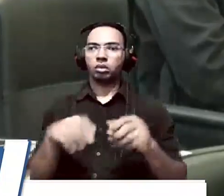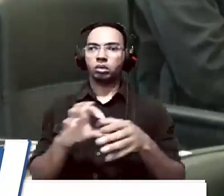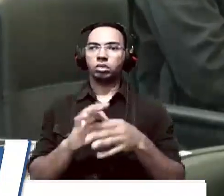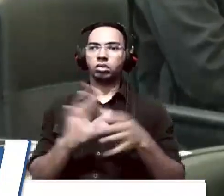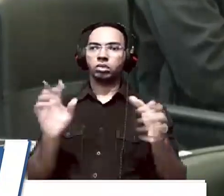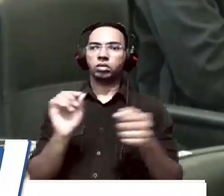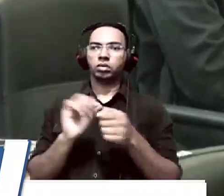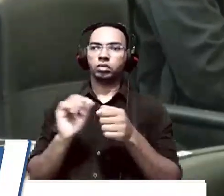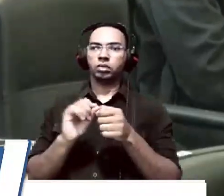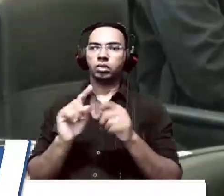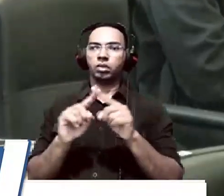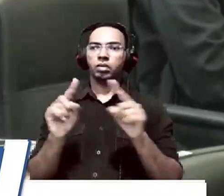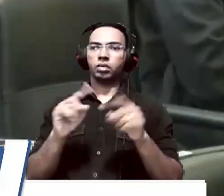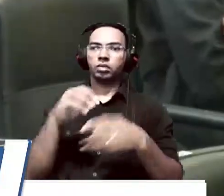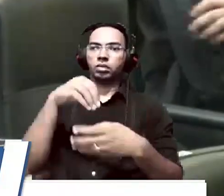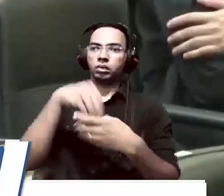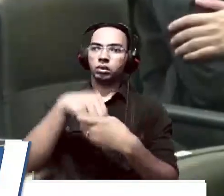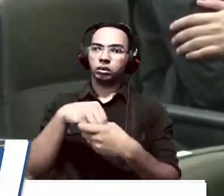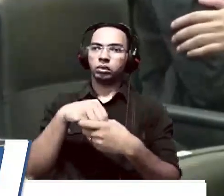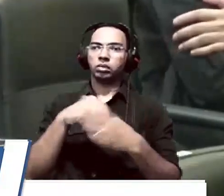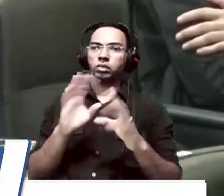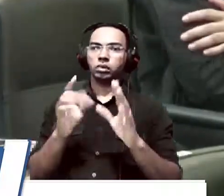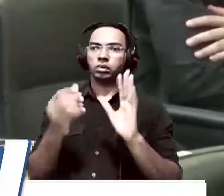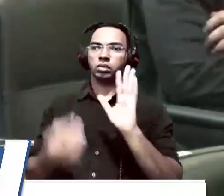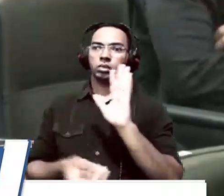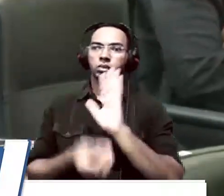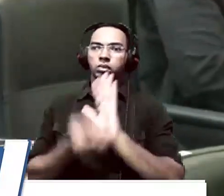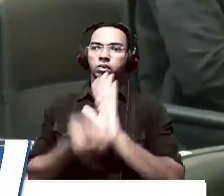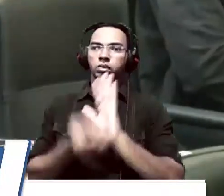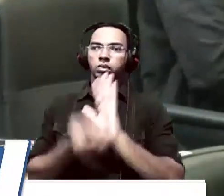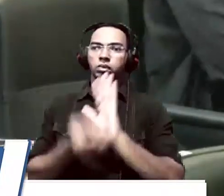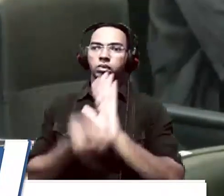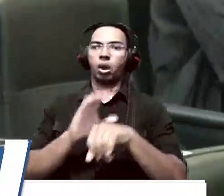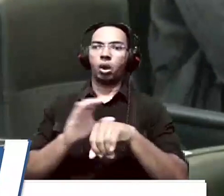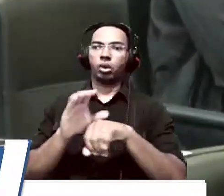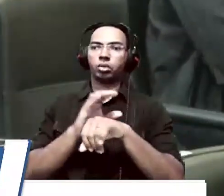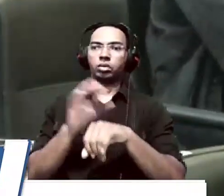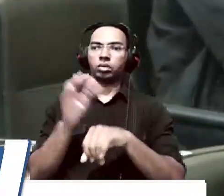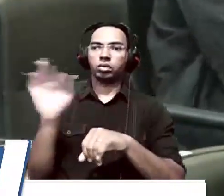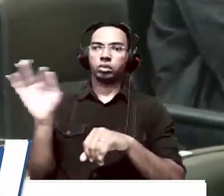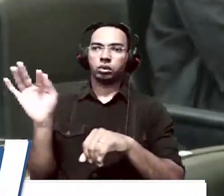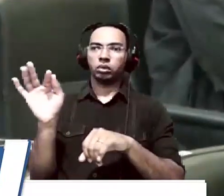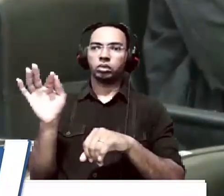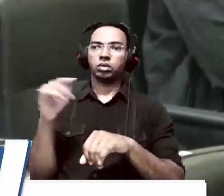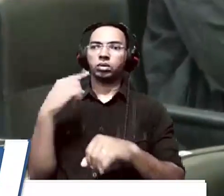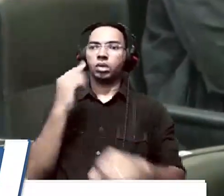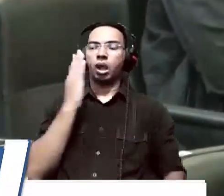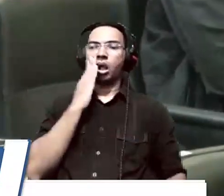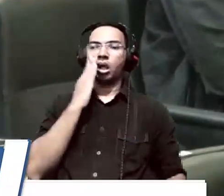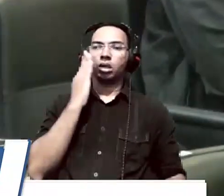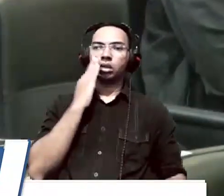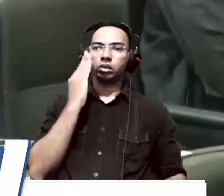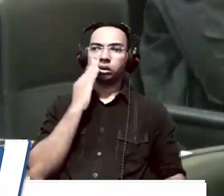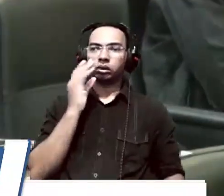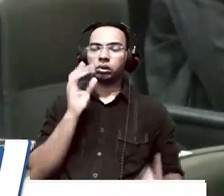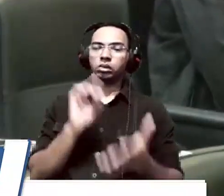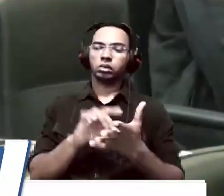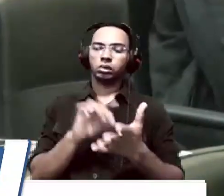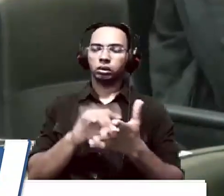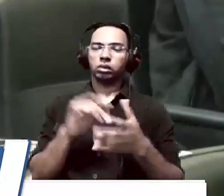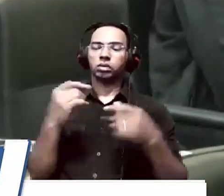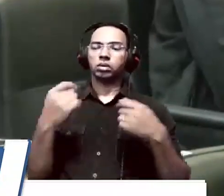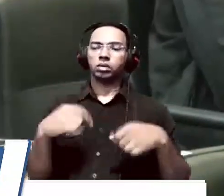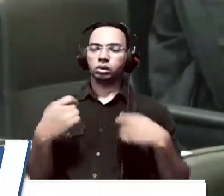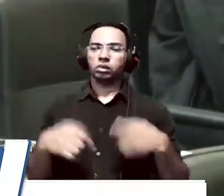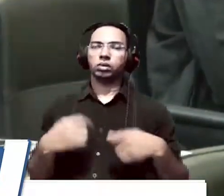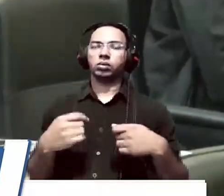mas dentro do que é estabelecido pela Constituição. Então, a gente entende essa necessidade, realmente precisa, como